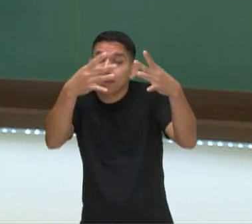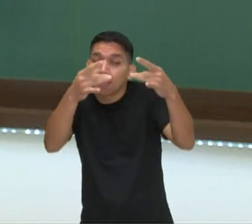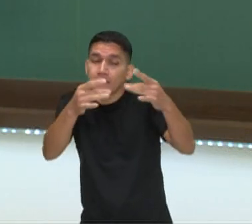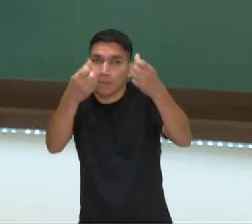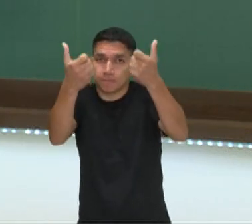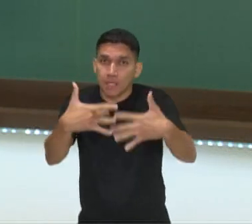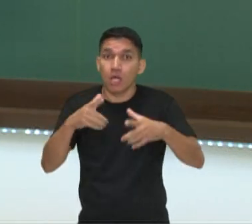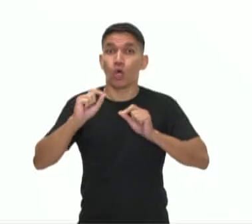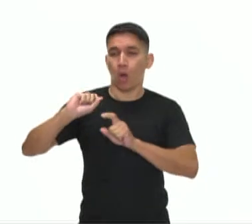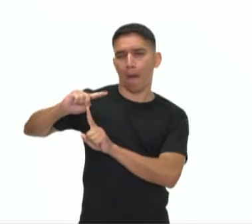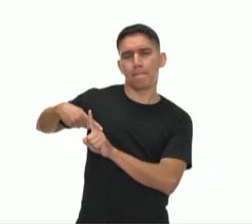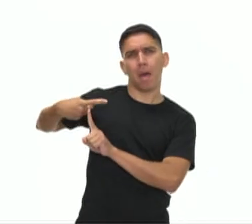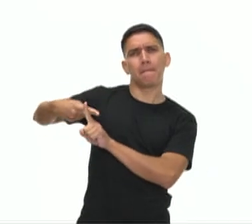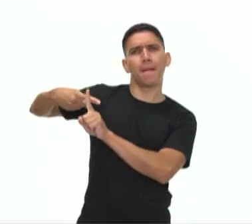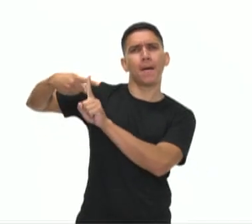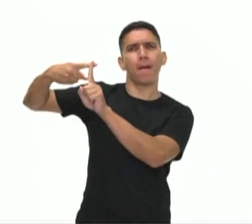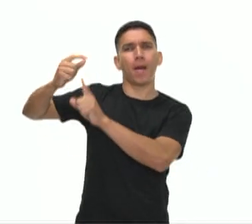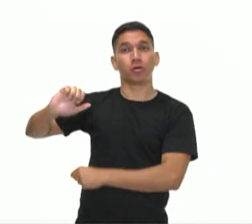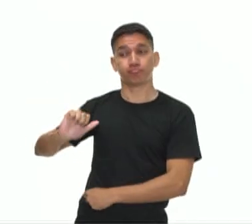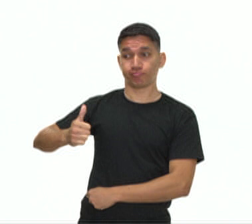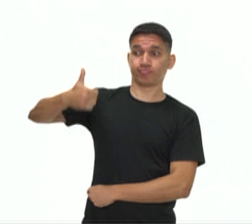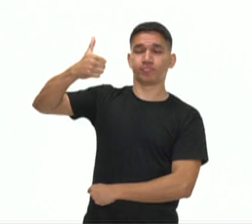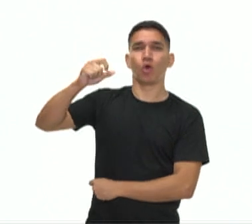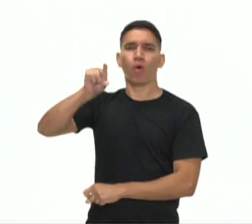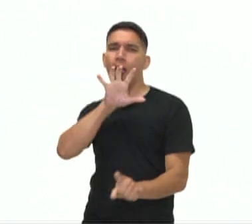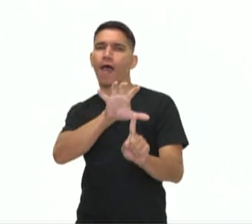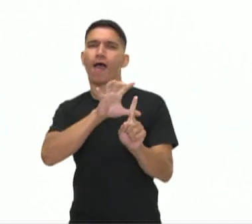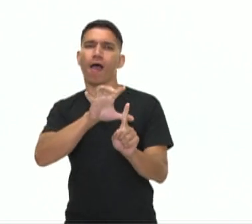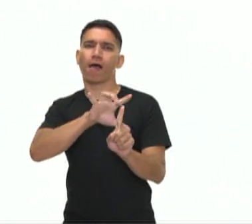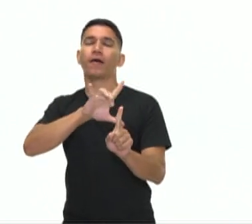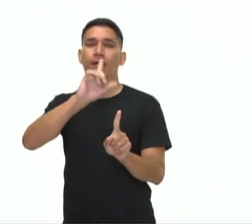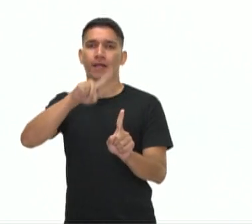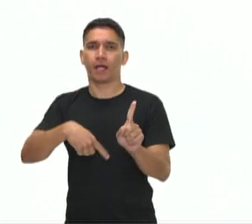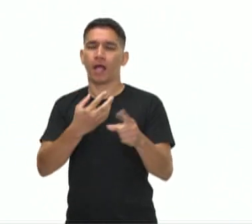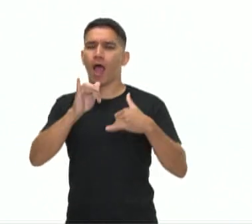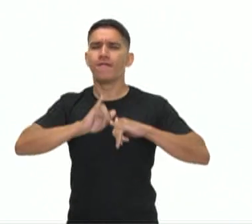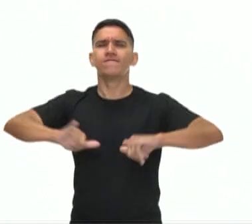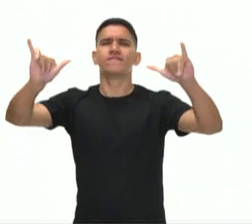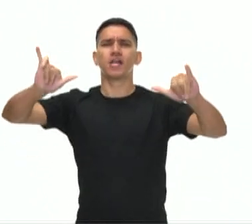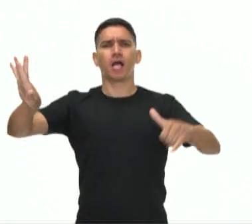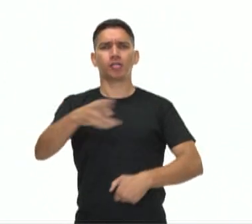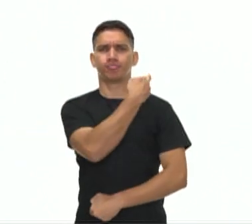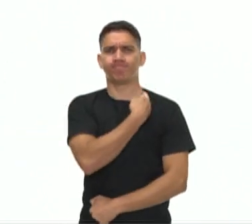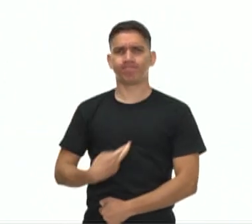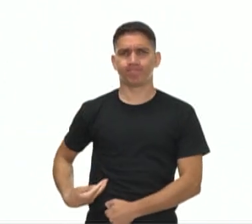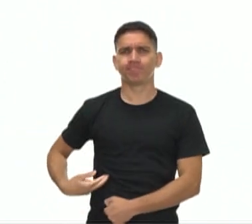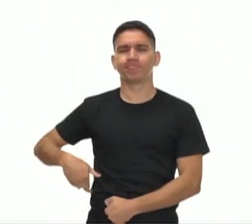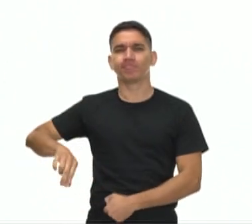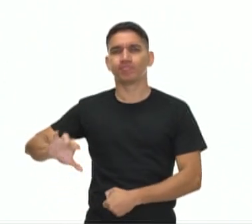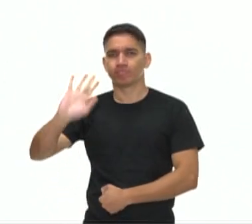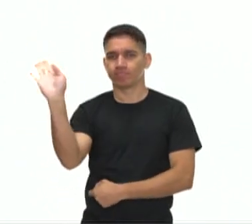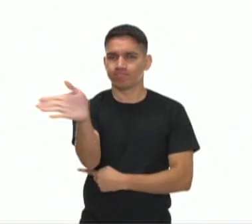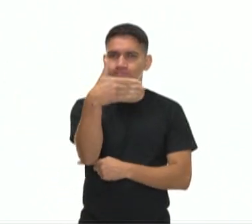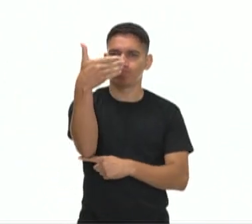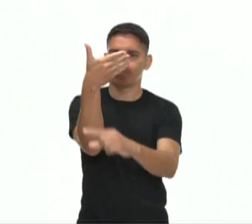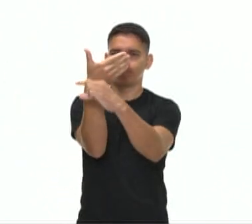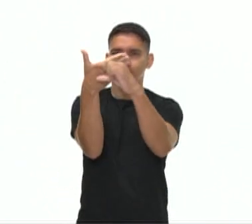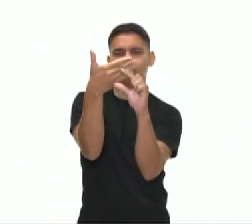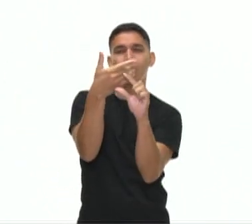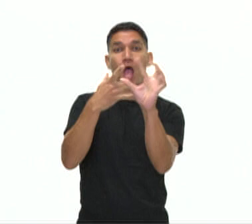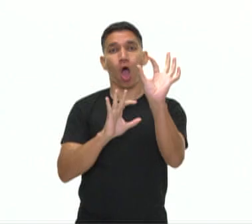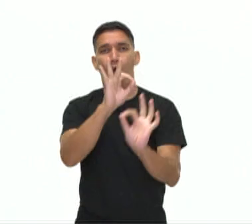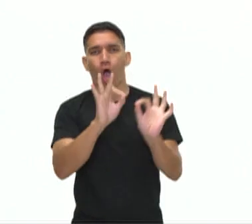que o positivismo influenciou a proclamação da República com o lema da bandeira Ordem e